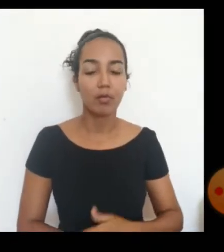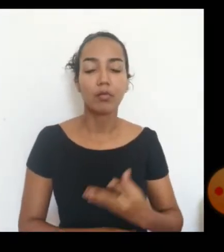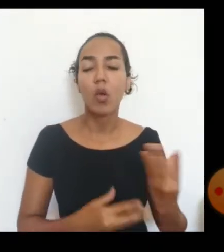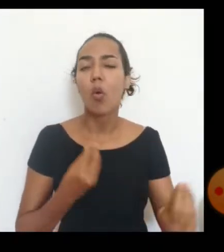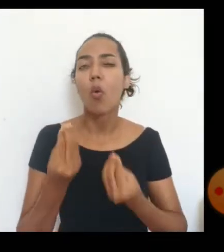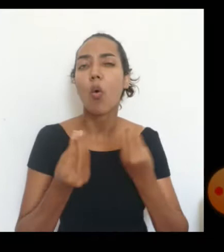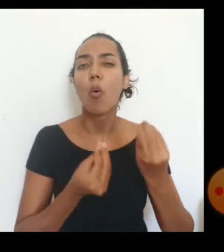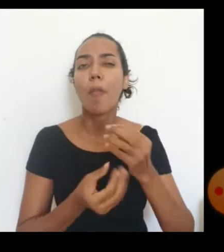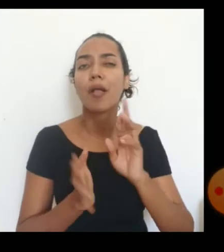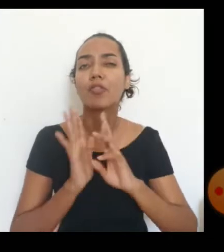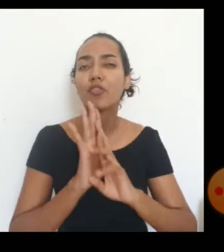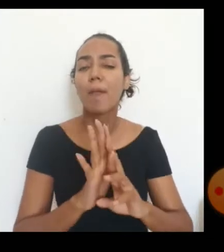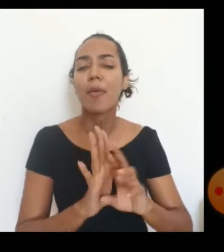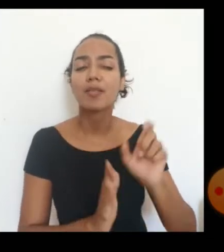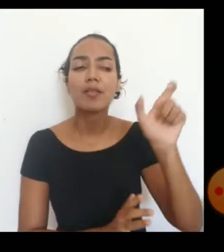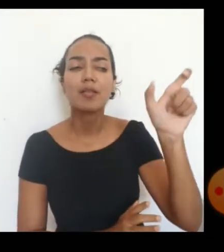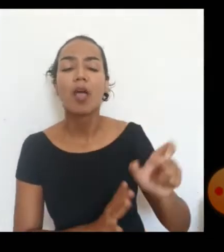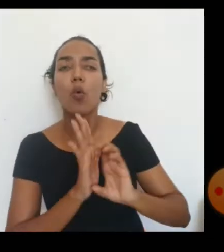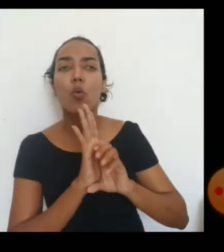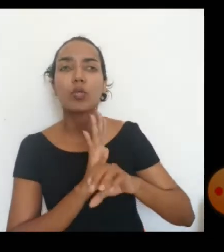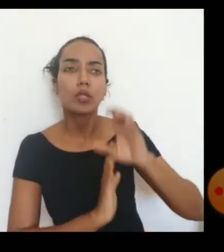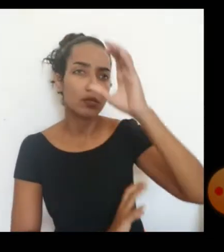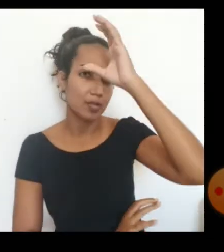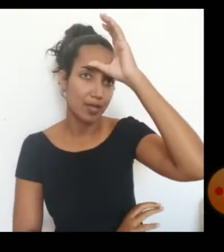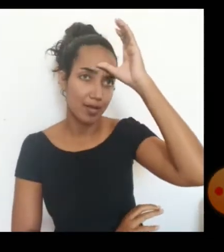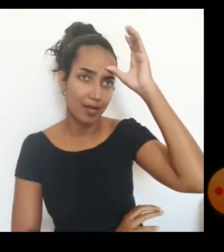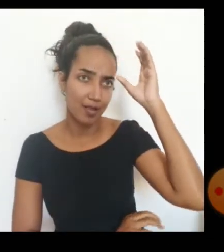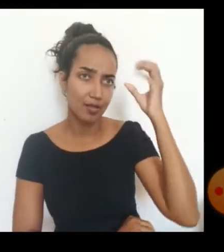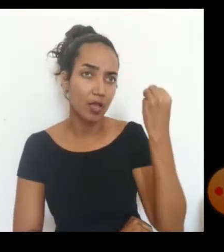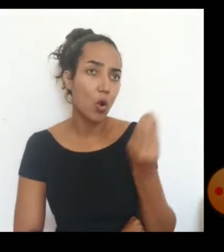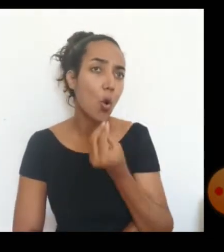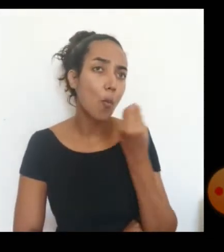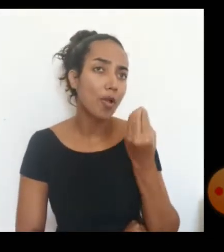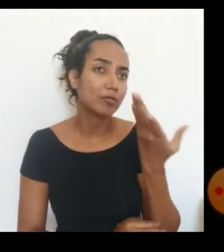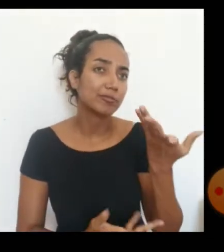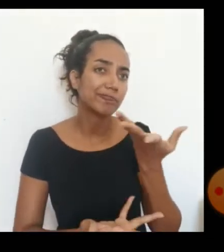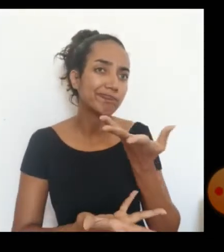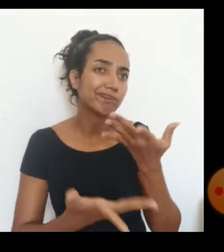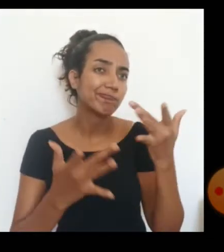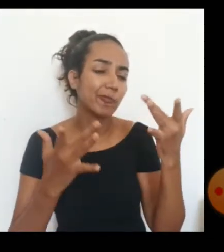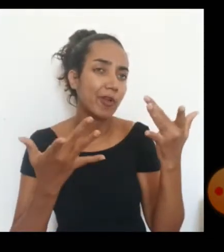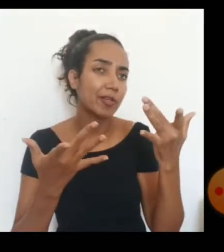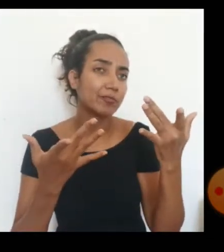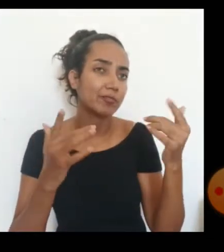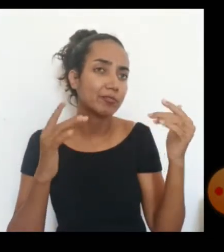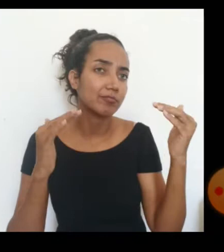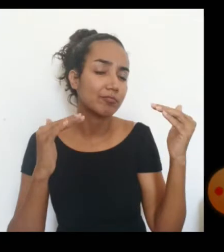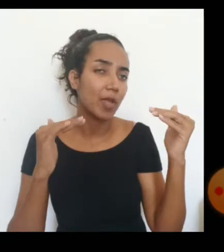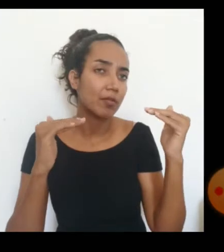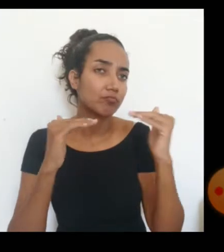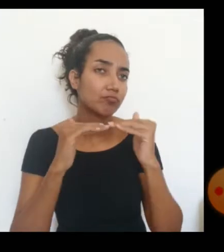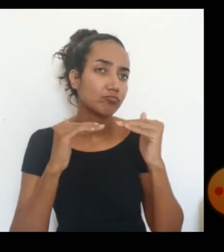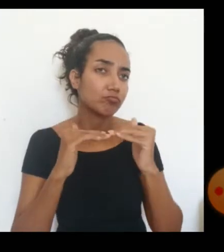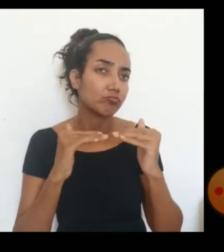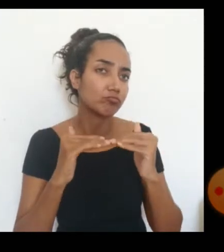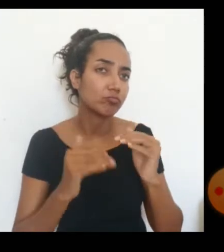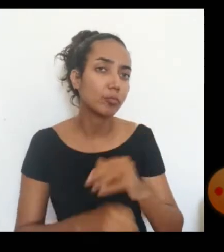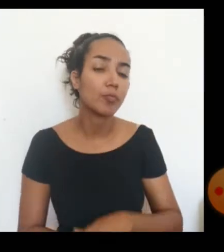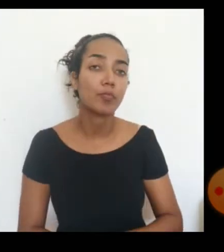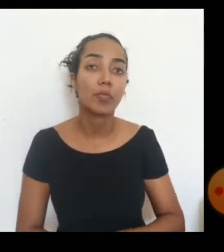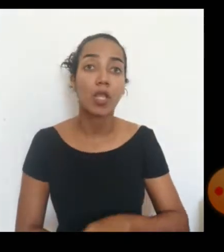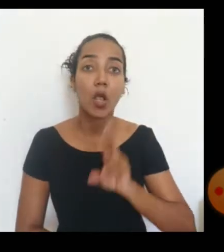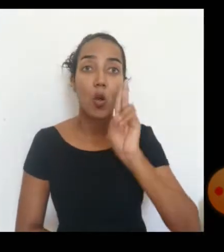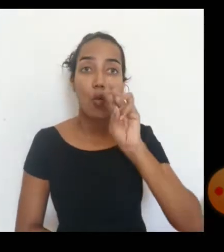de cliente e como é que a gente vai fazer essa associação? Em um ML, se a gente considerar a